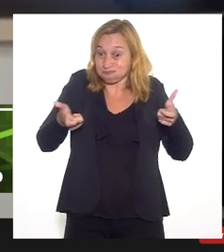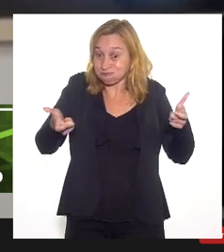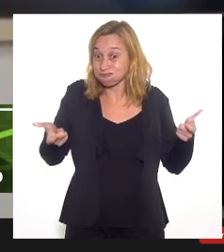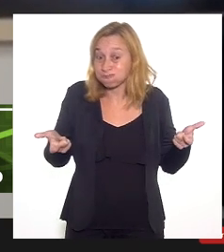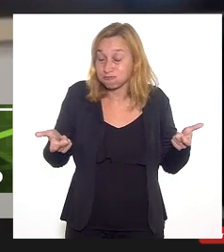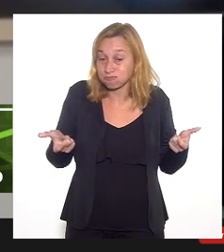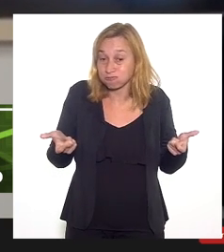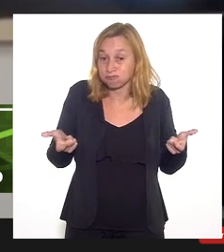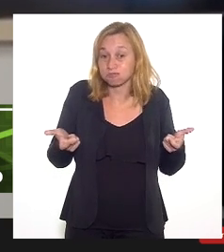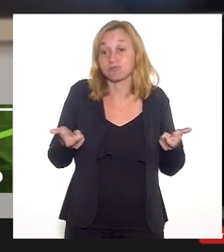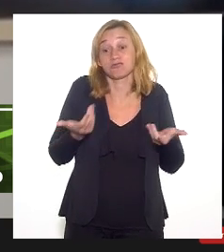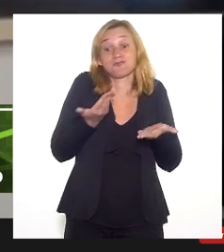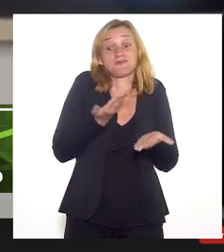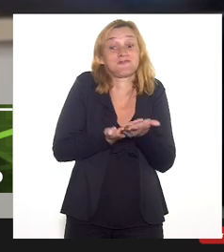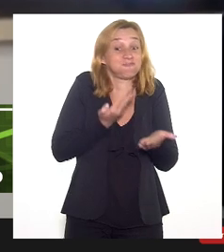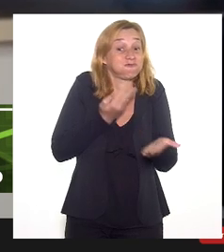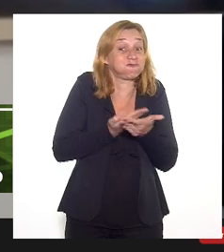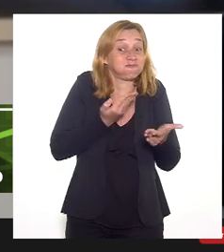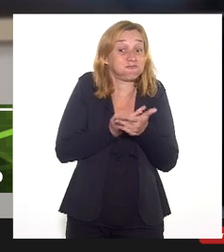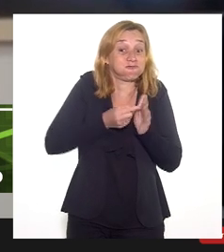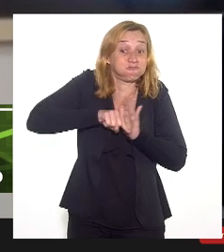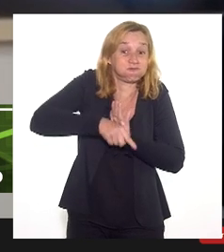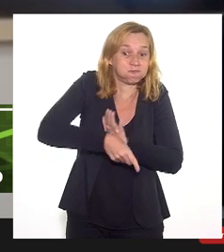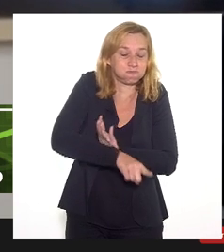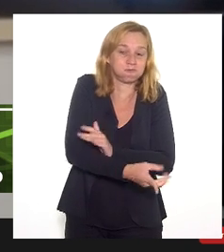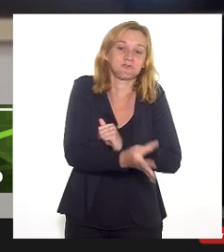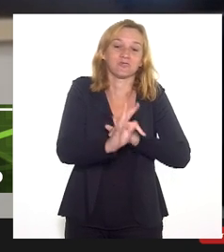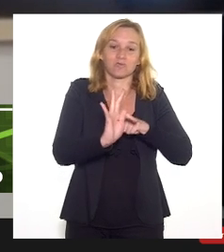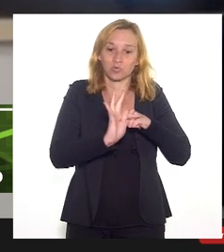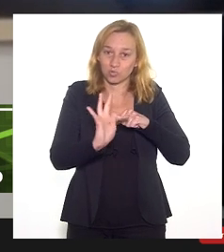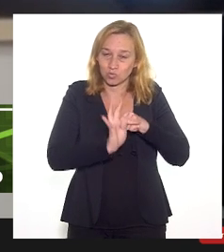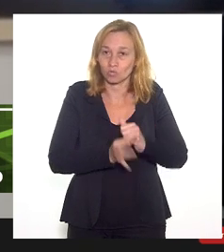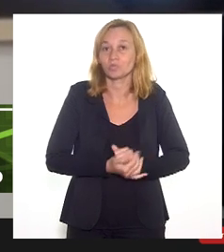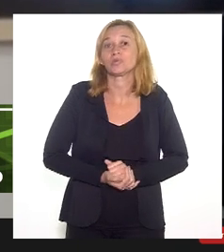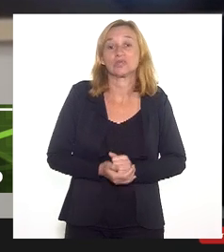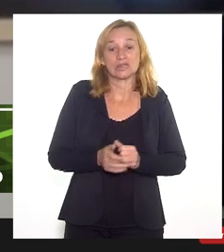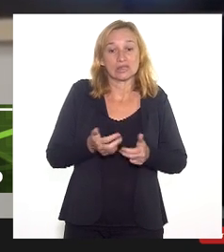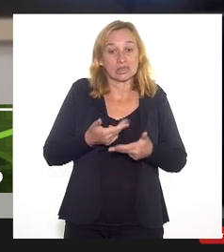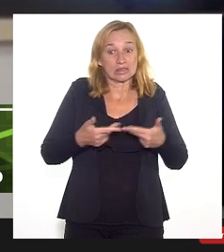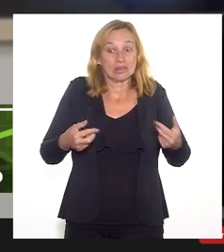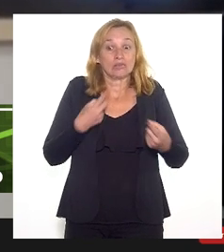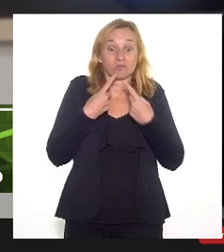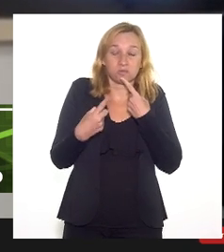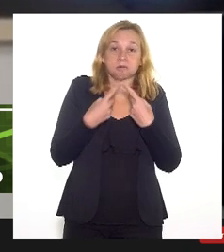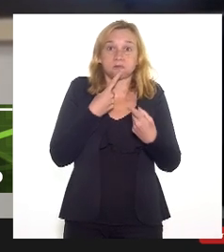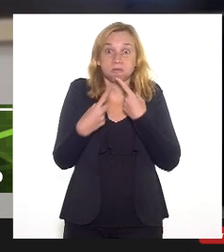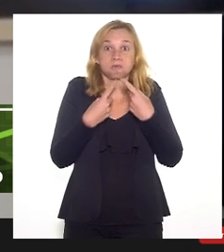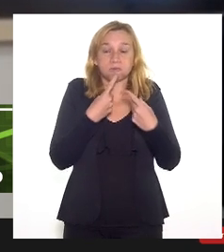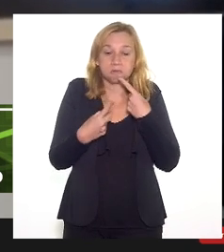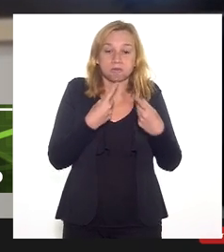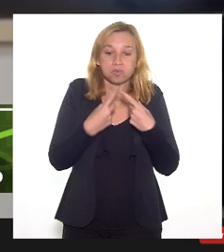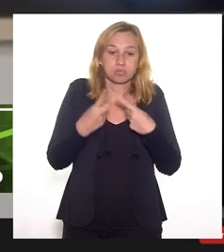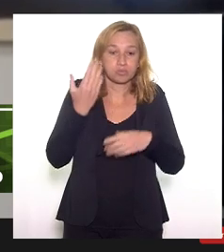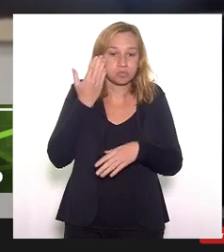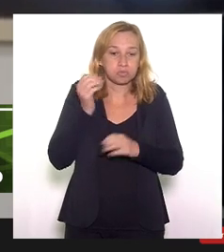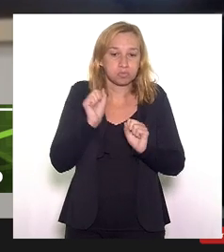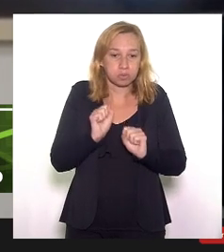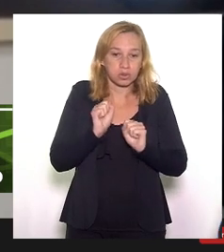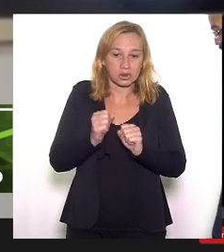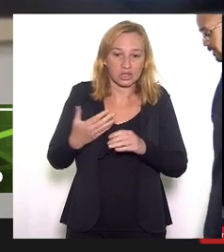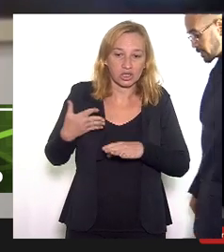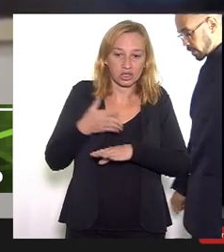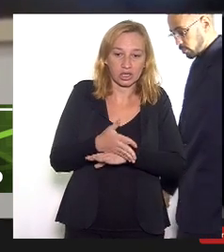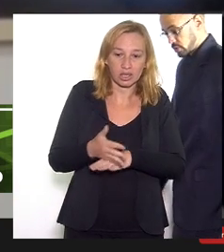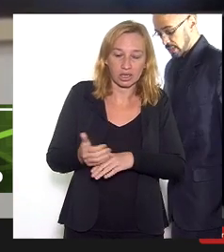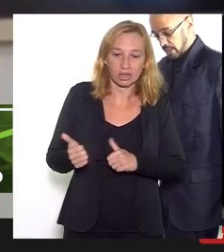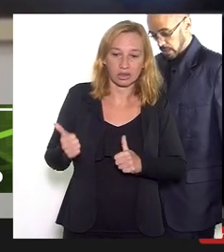muito estudo muitos estudos técnicos e muita conversa para a gente poder chegar a uma